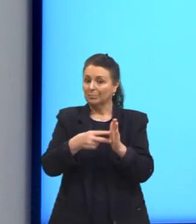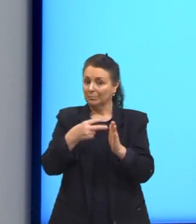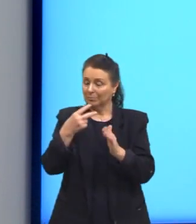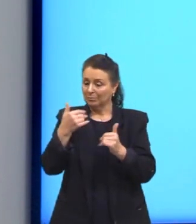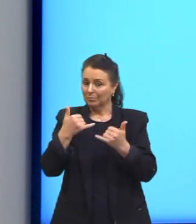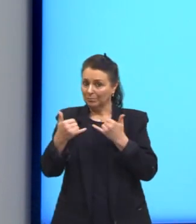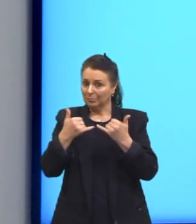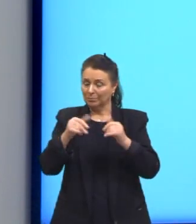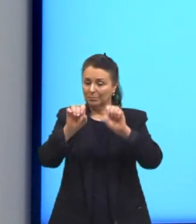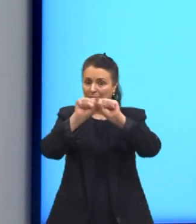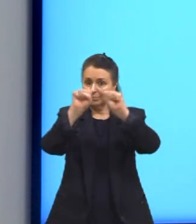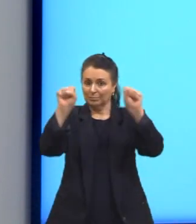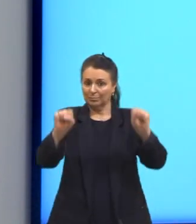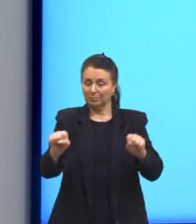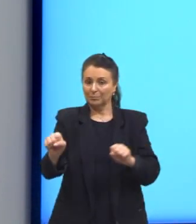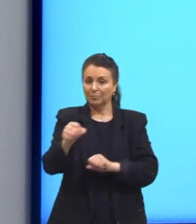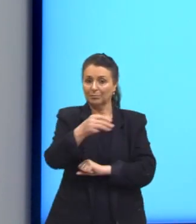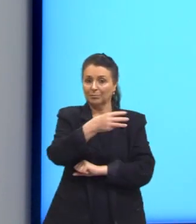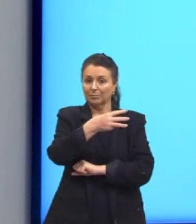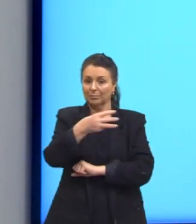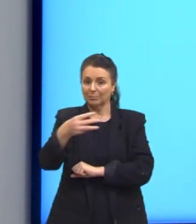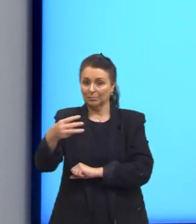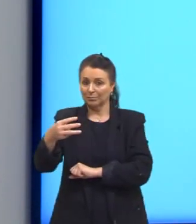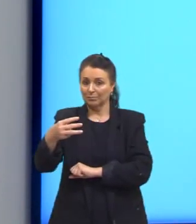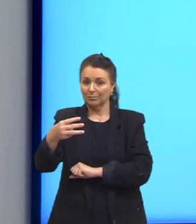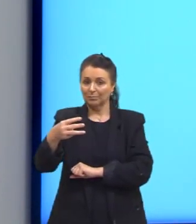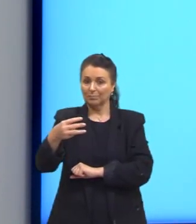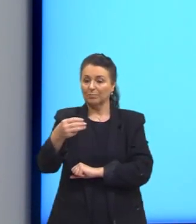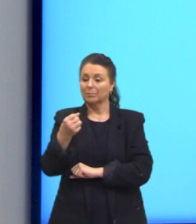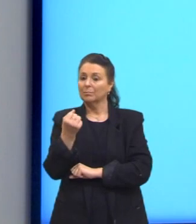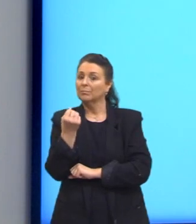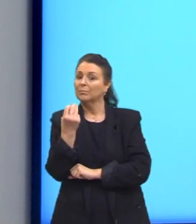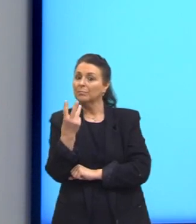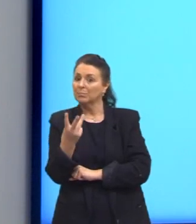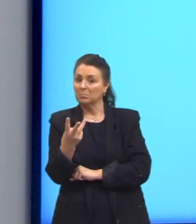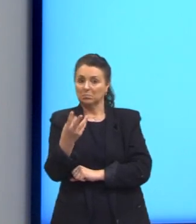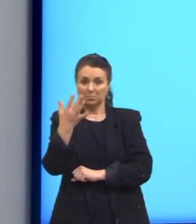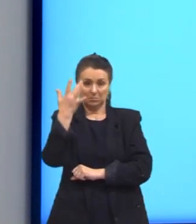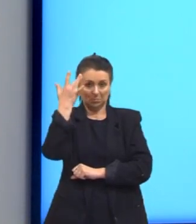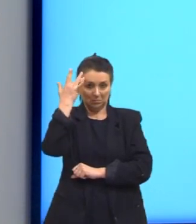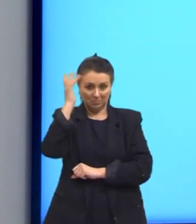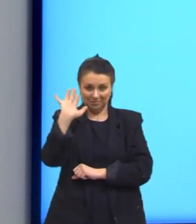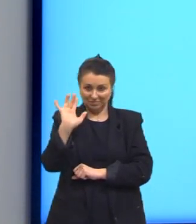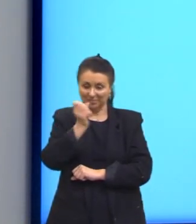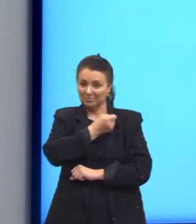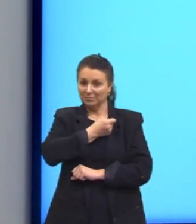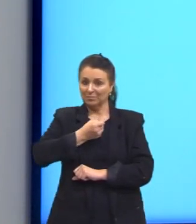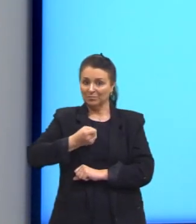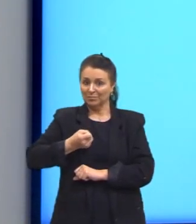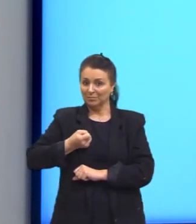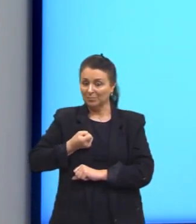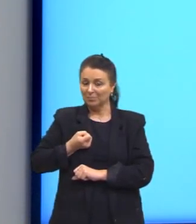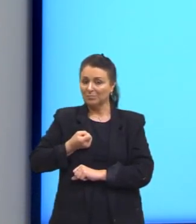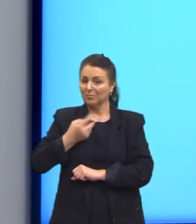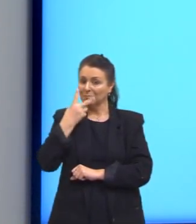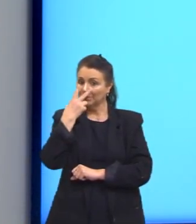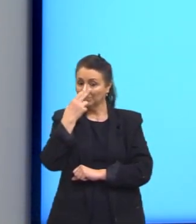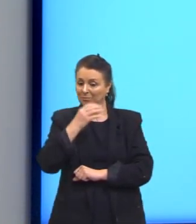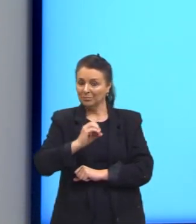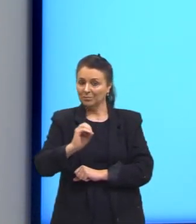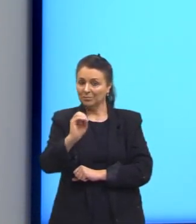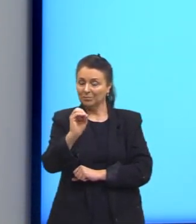um sistema de três linhas e três incógnitas. E o determinante lá no final ficou igual a